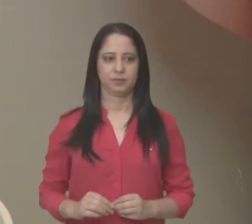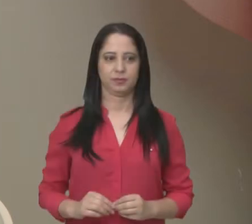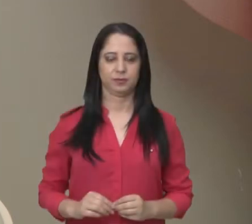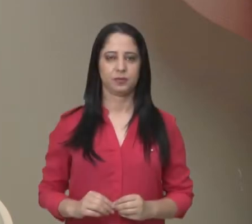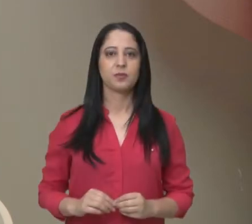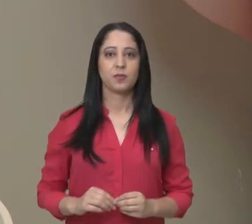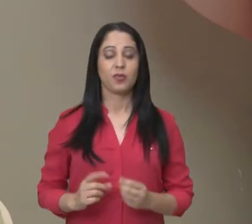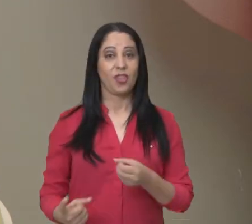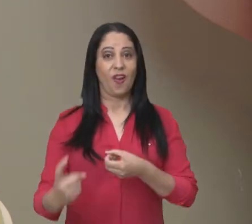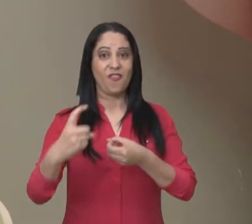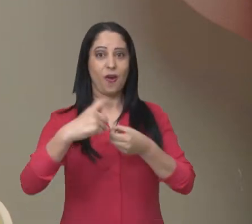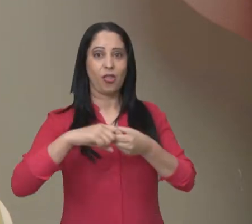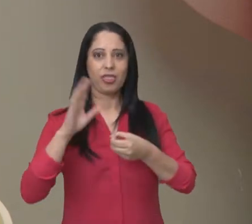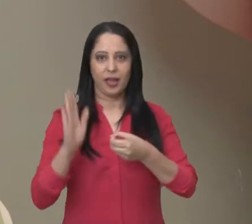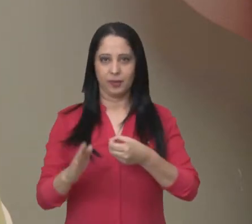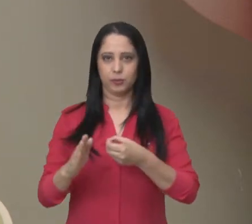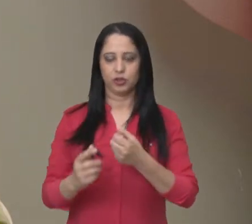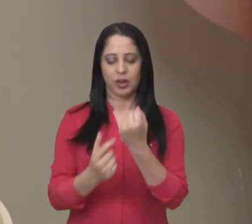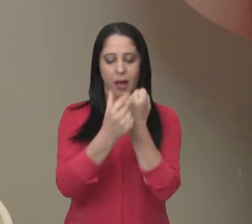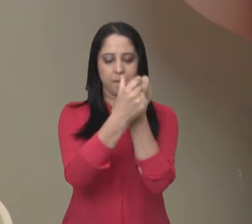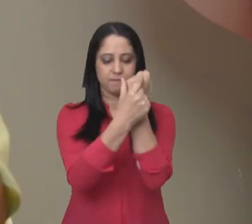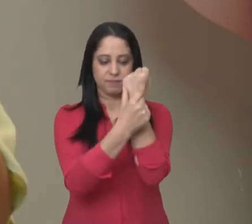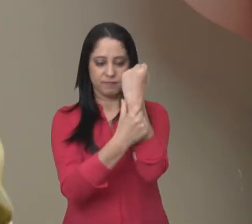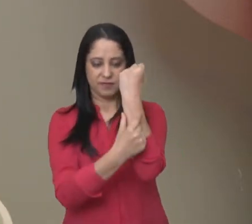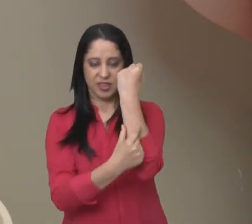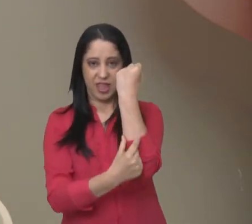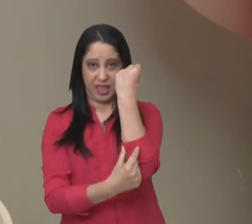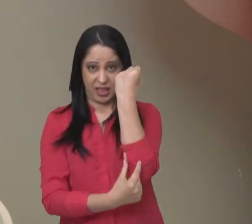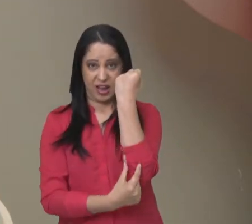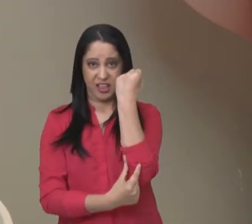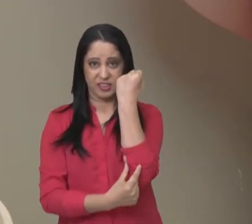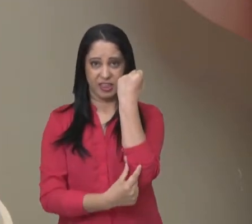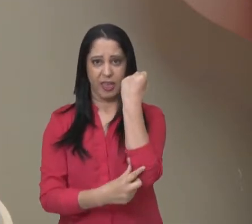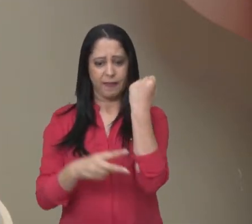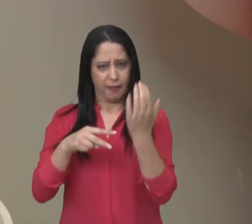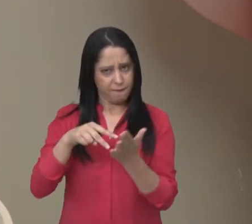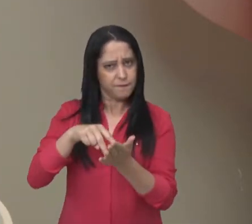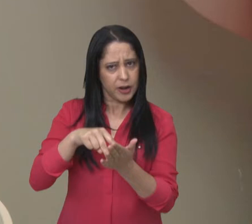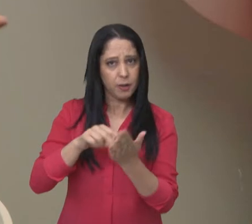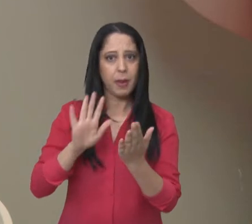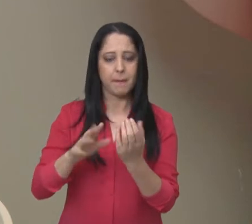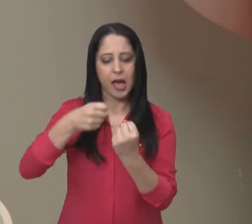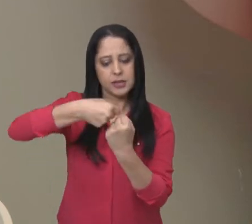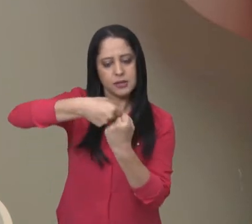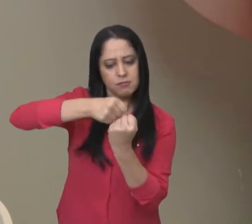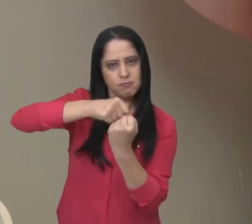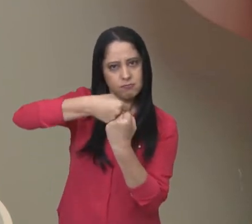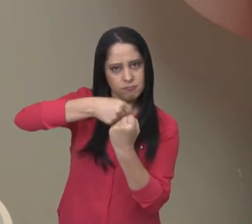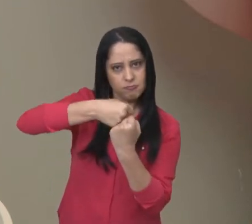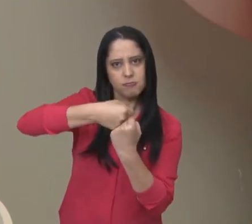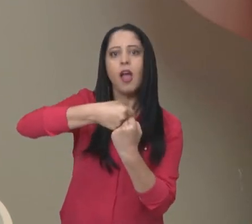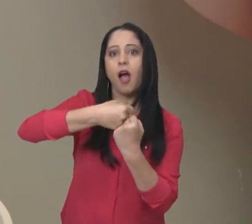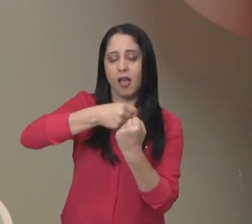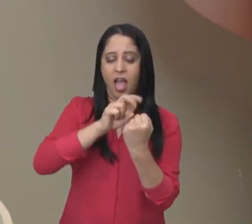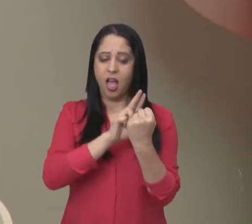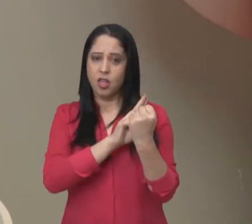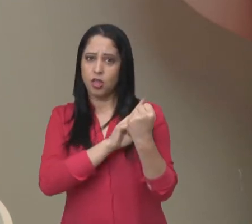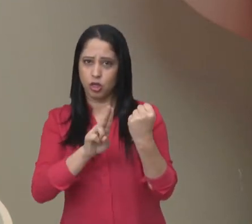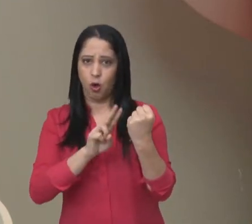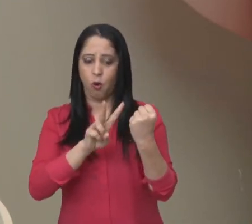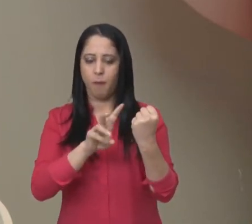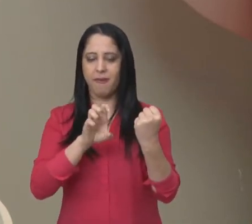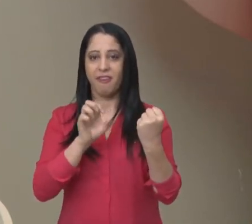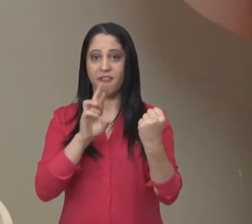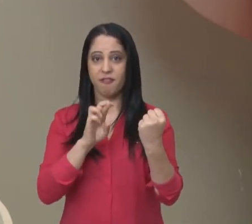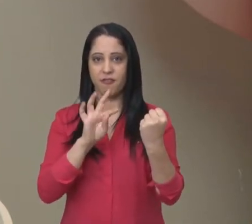Estamos de volta. A coluna vertebral é uma estrutura firme, mas flexível, formada por uma série de ossos